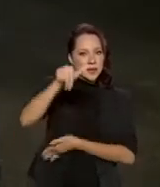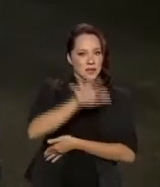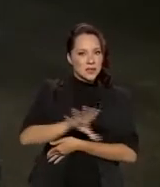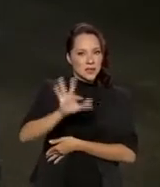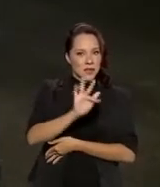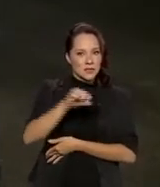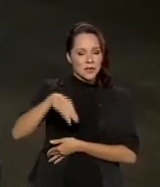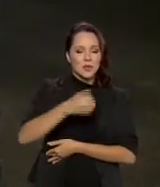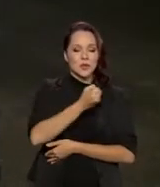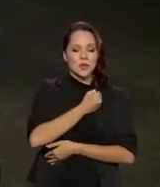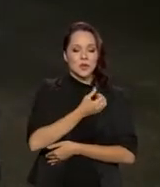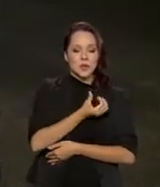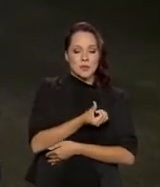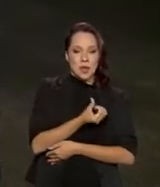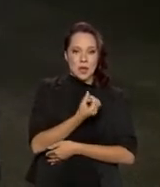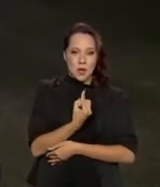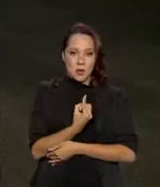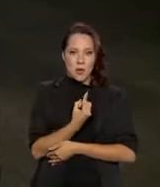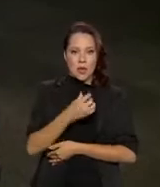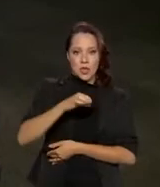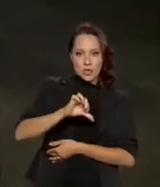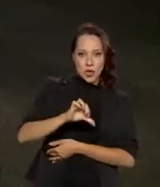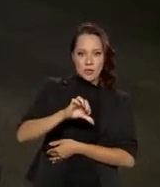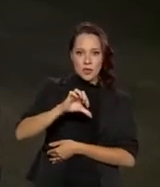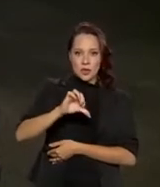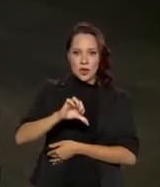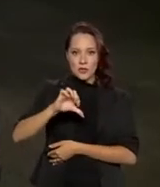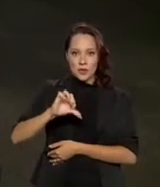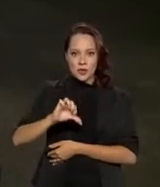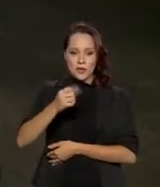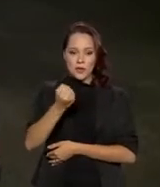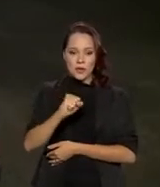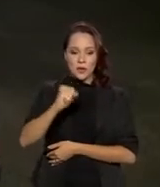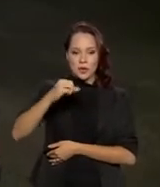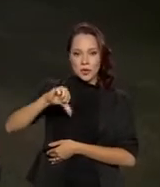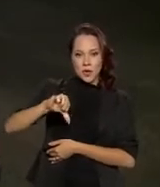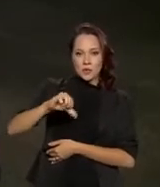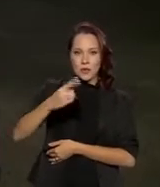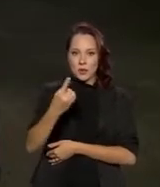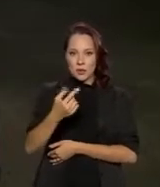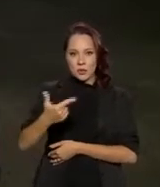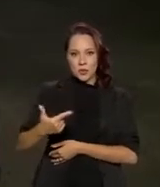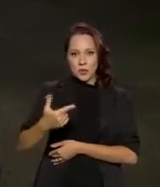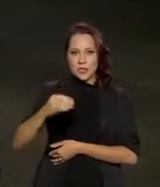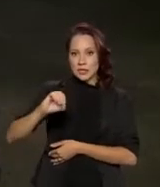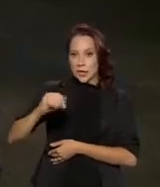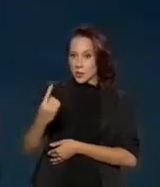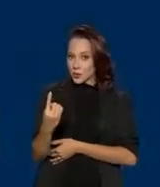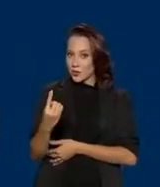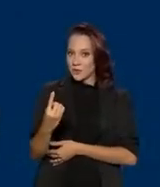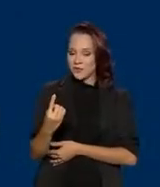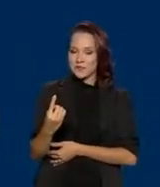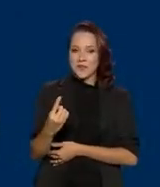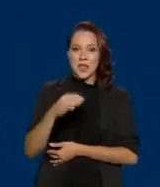Nacional FM no número 6 1999 89120